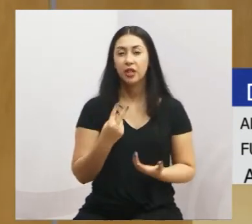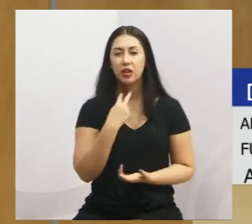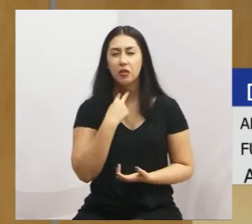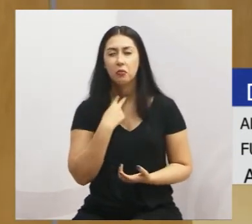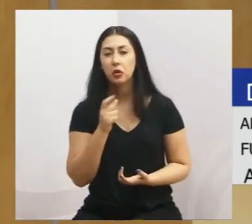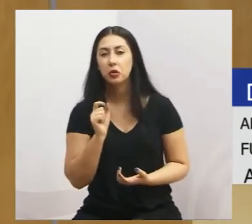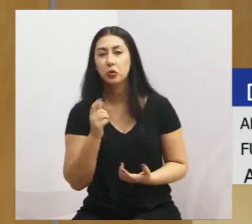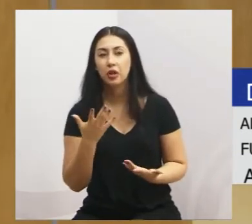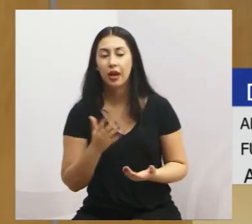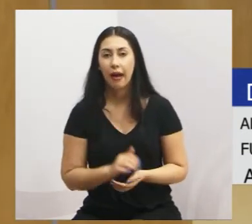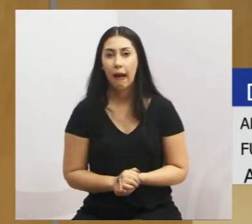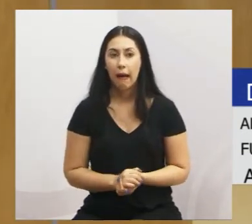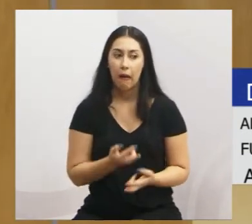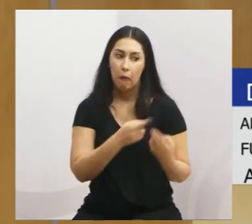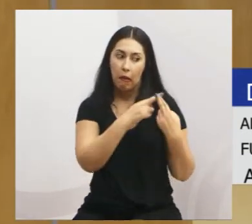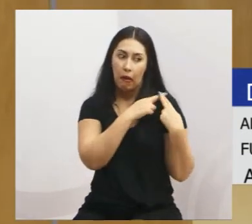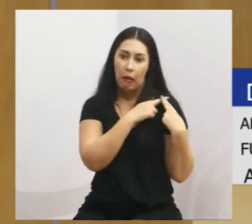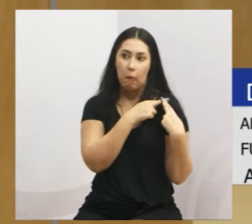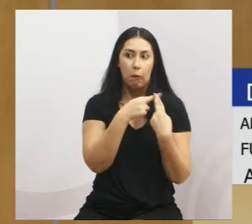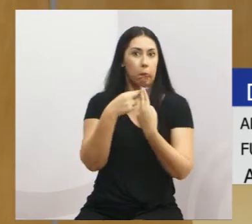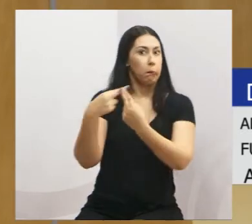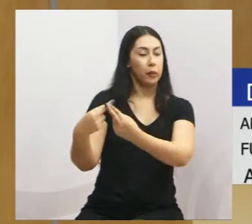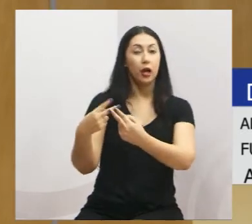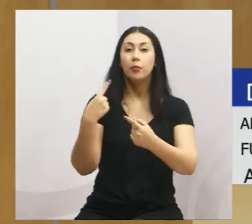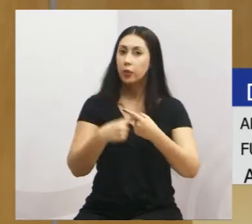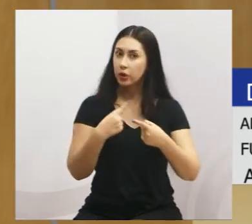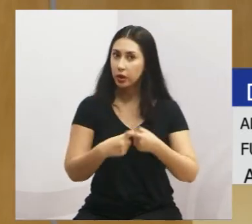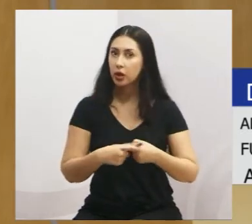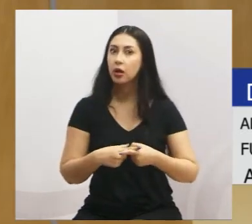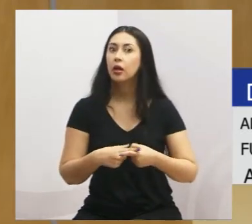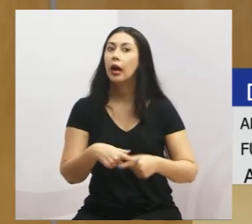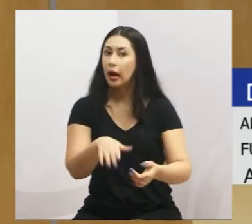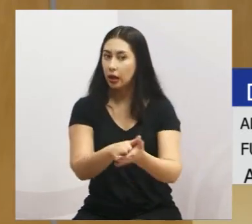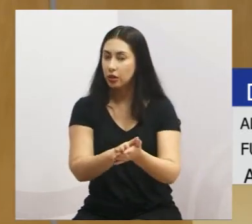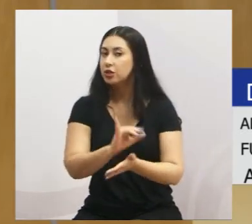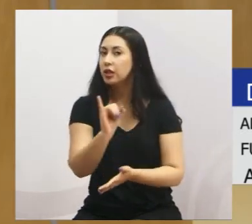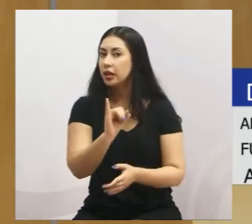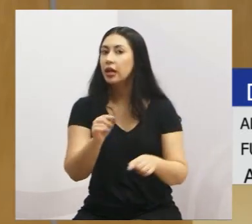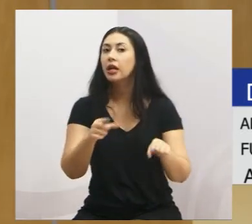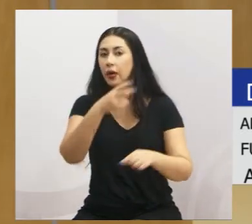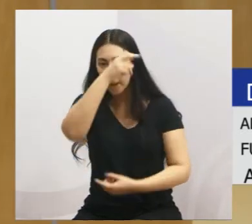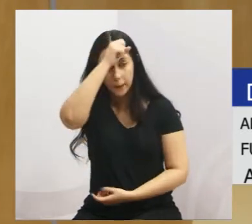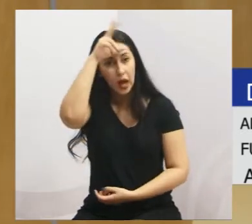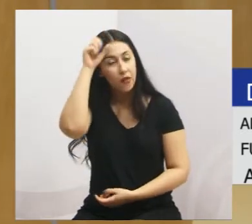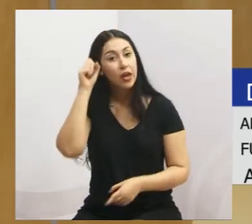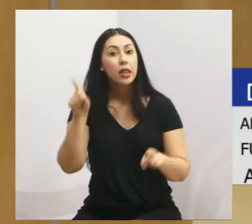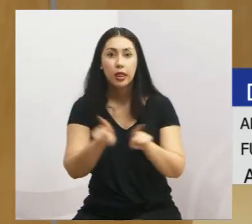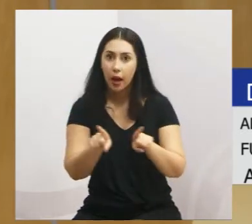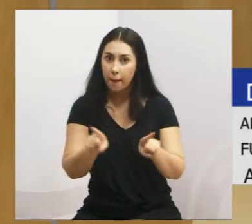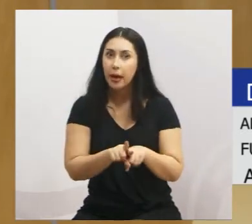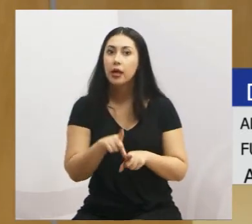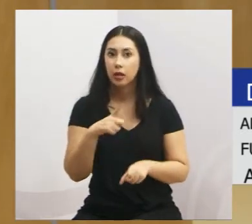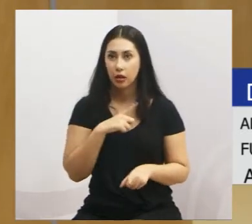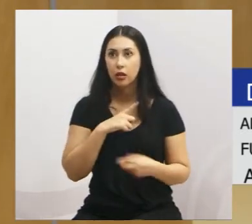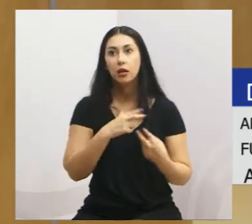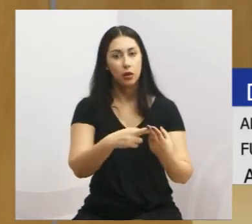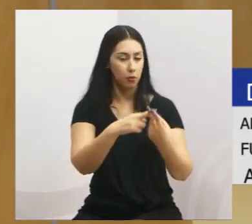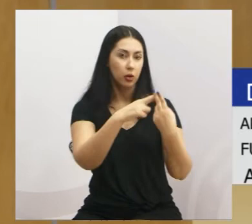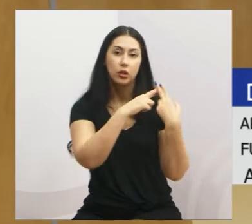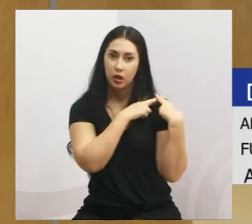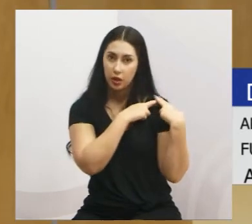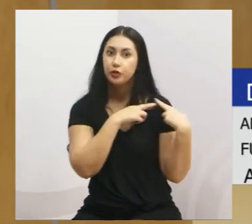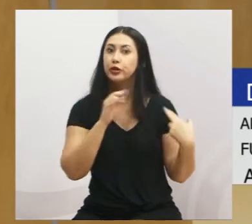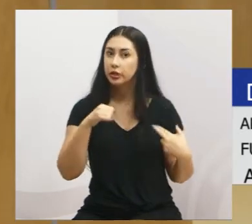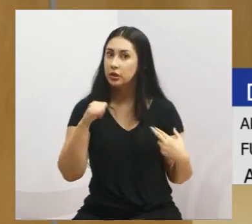que não é da responsabilidade do município, porque compete também ao prefeito, compete ao órgão municipal